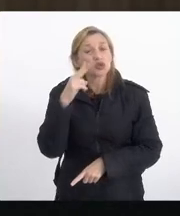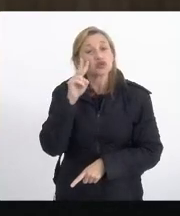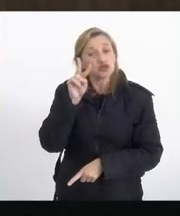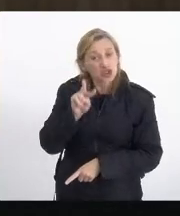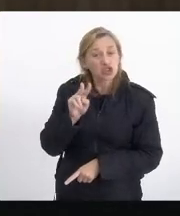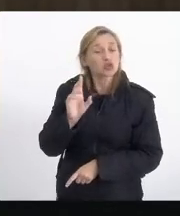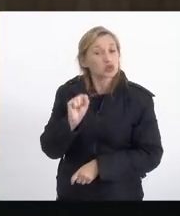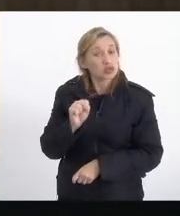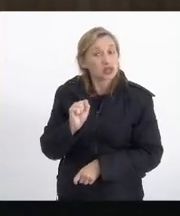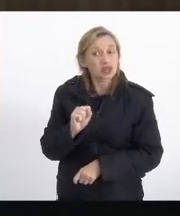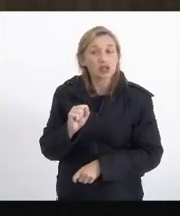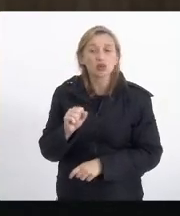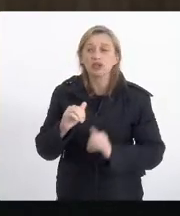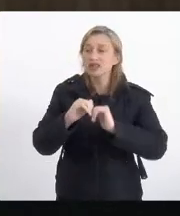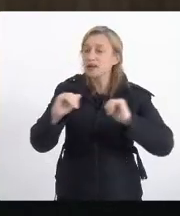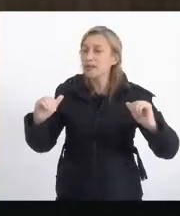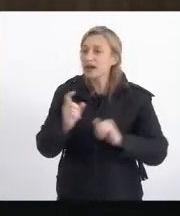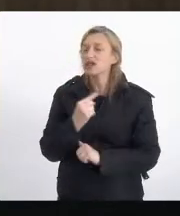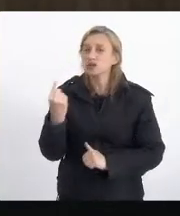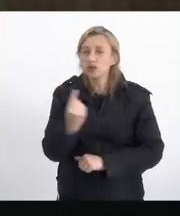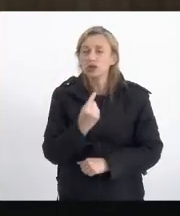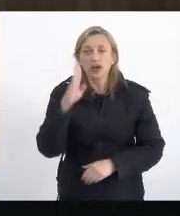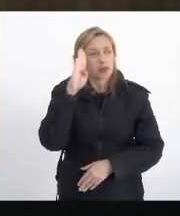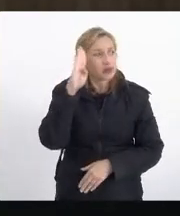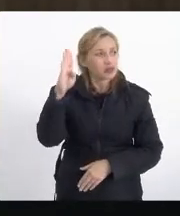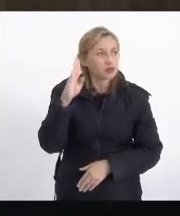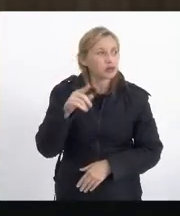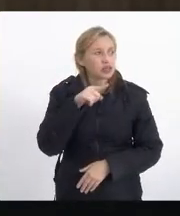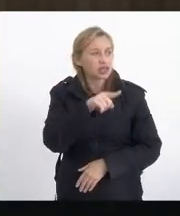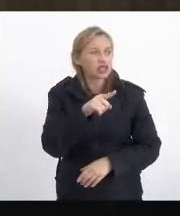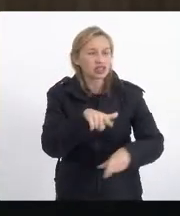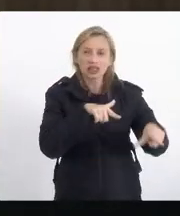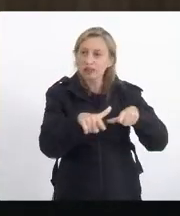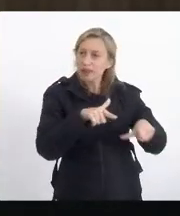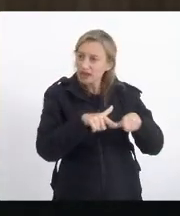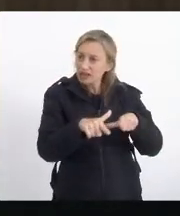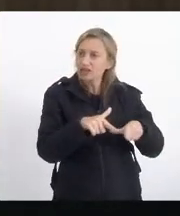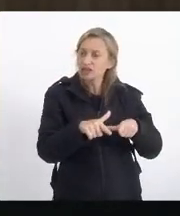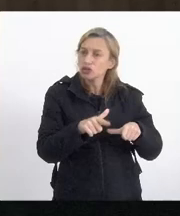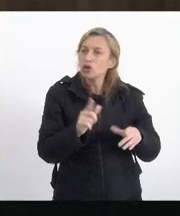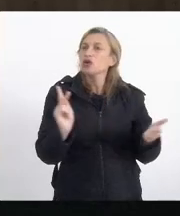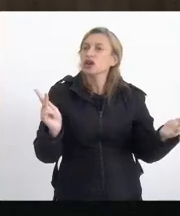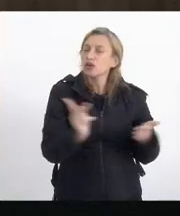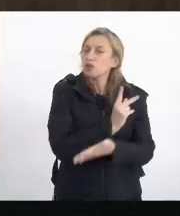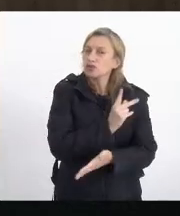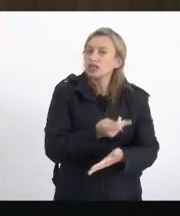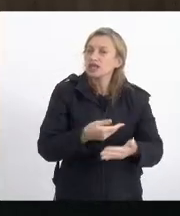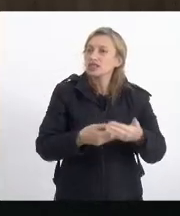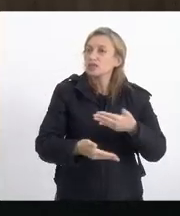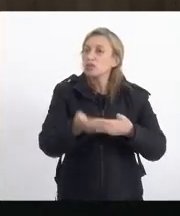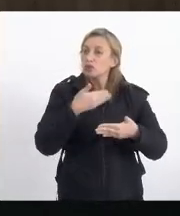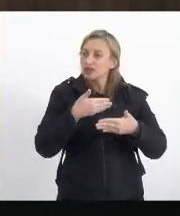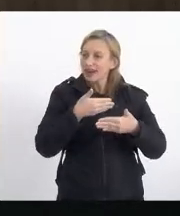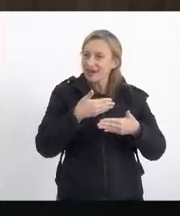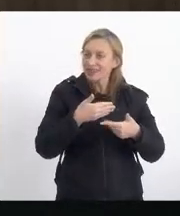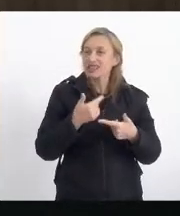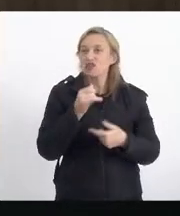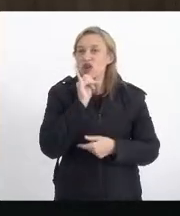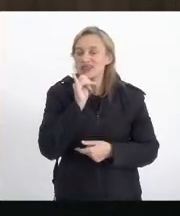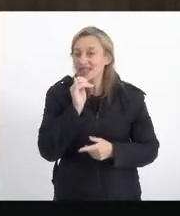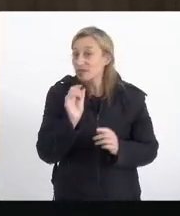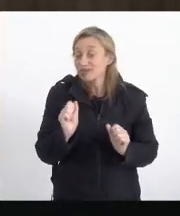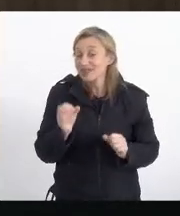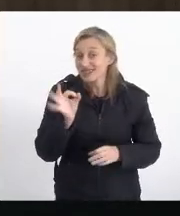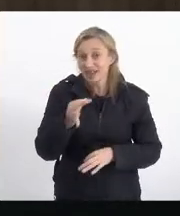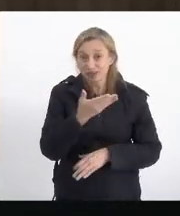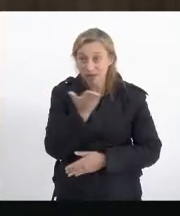vistos naquilo que nos separa, principalmente aqueles que estão na atividade, o que acontece nos bastidores. Vou dar um exemplo claro